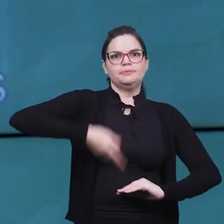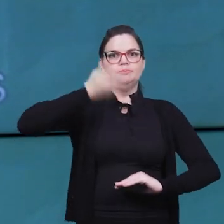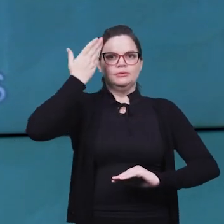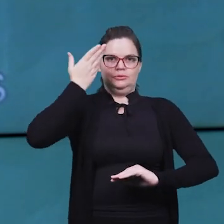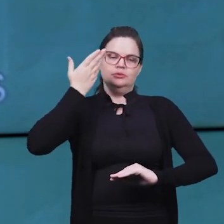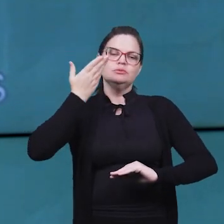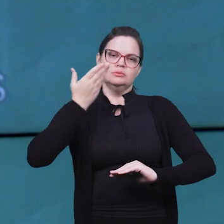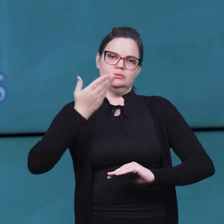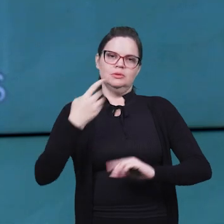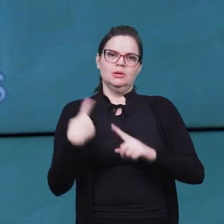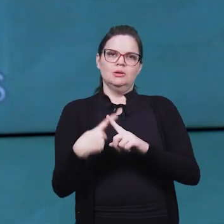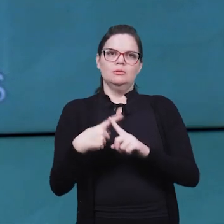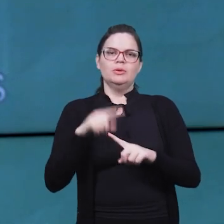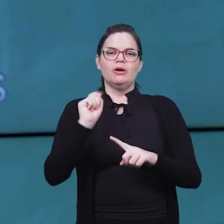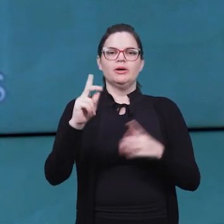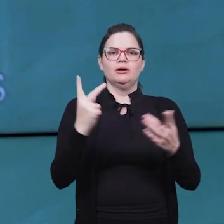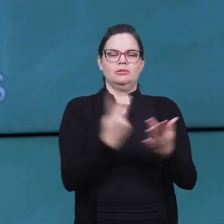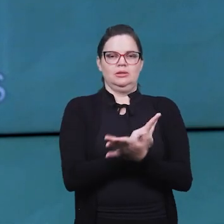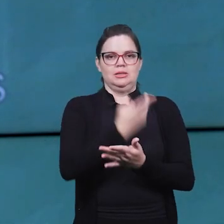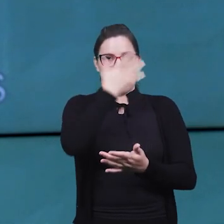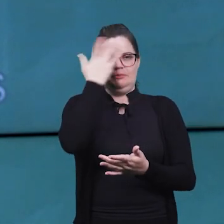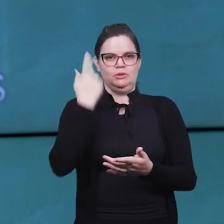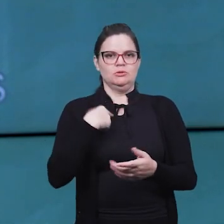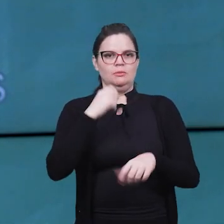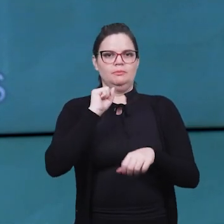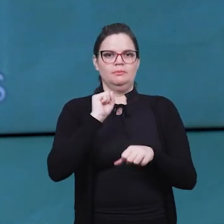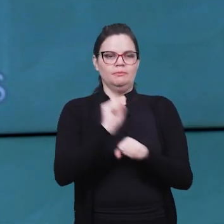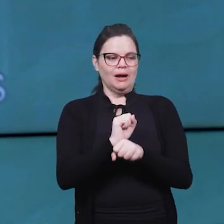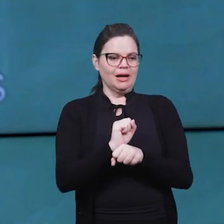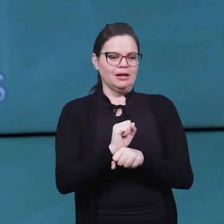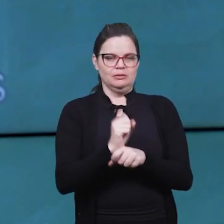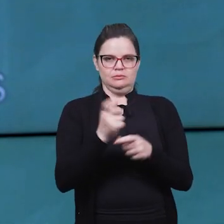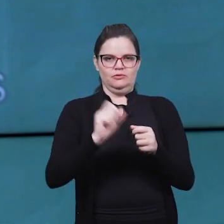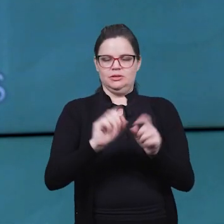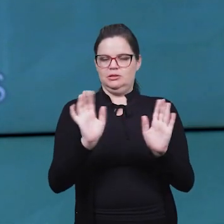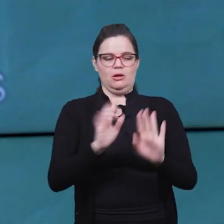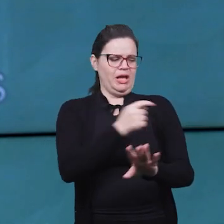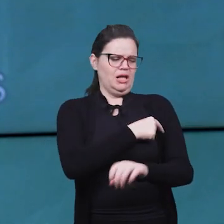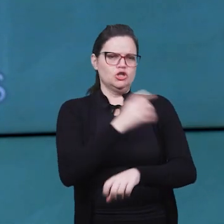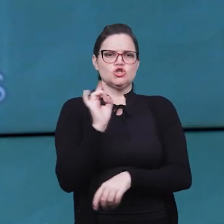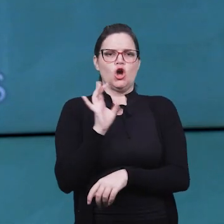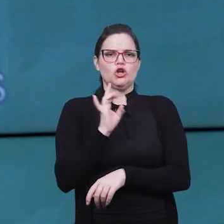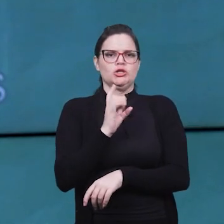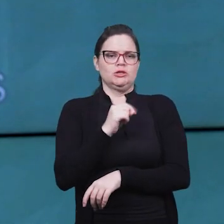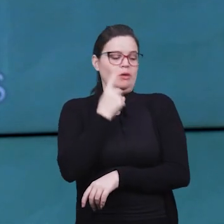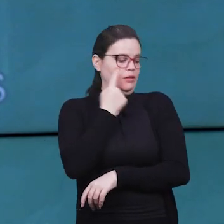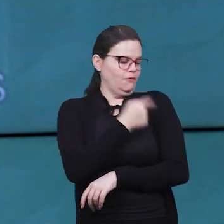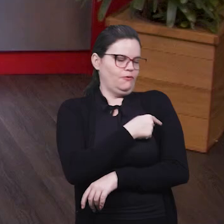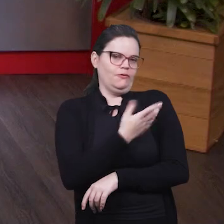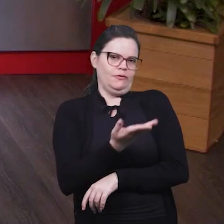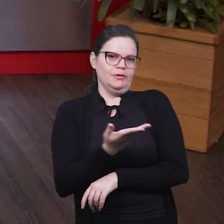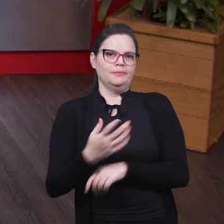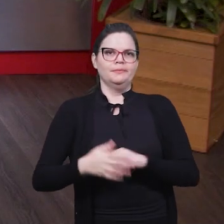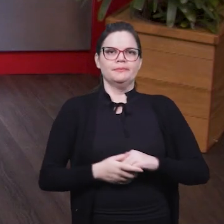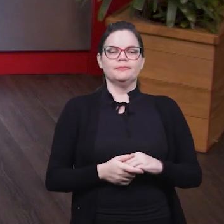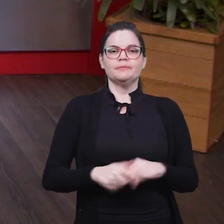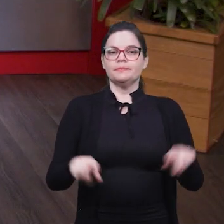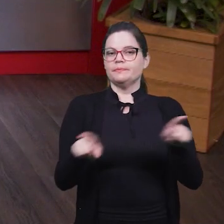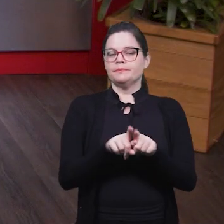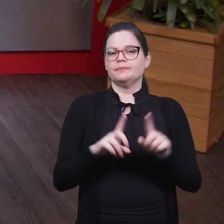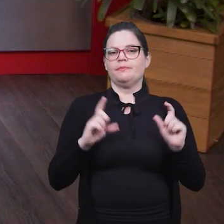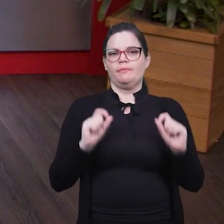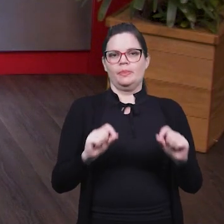precisar que o paciente pare o que está fazendo. Mas quando medir essa glicemia?